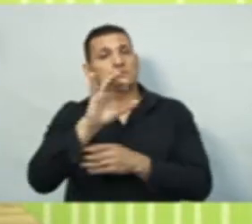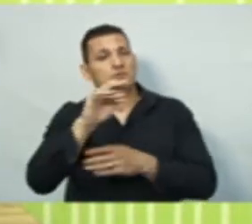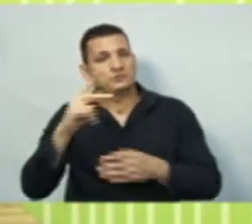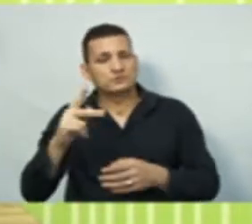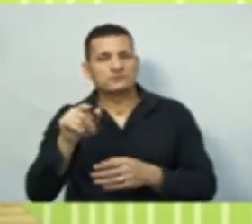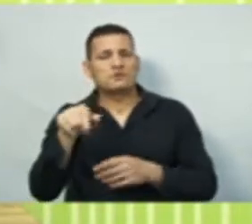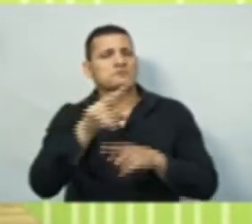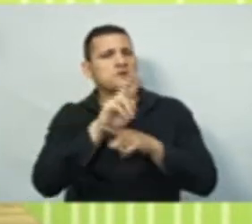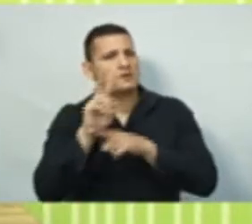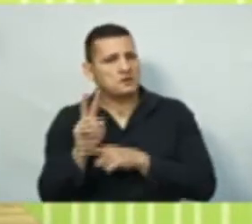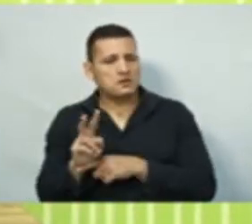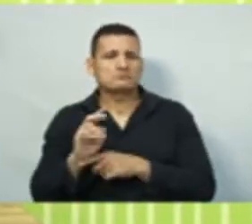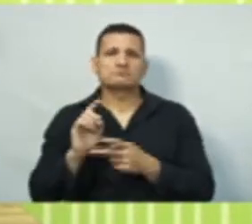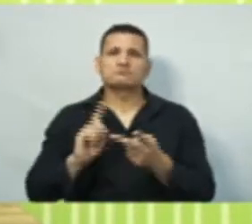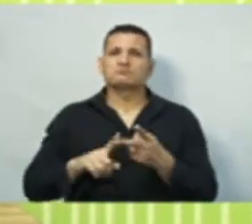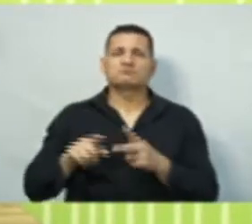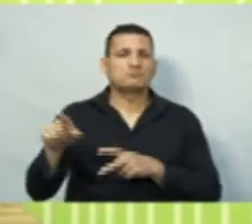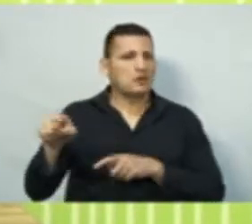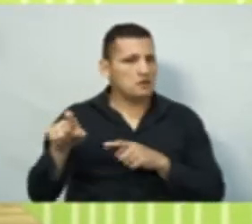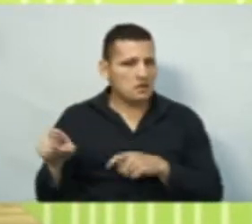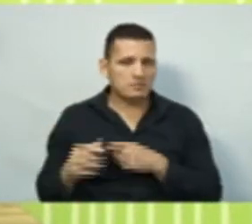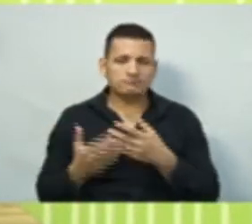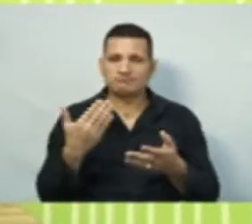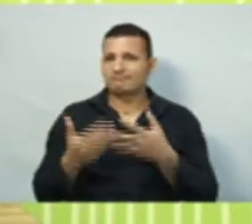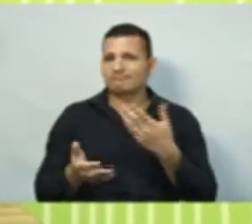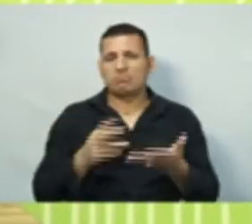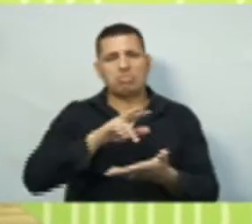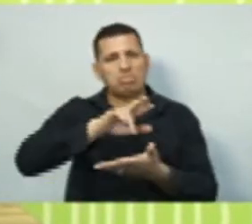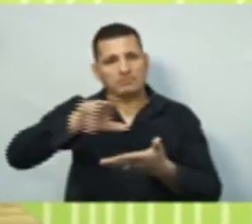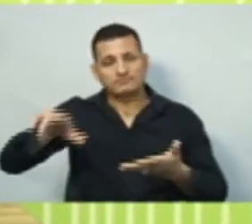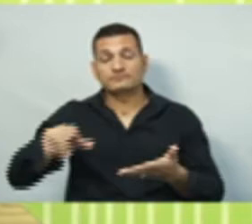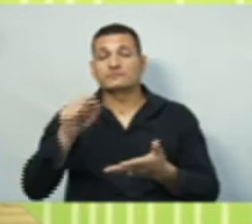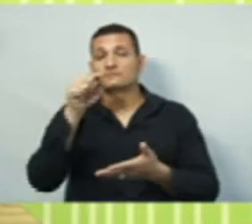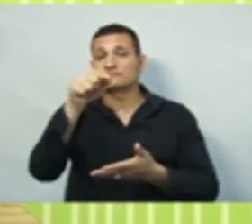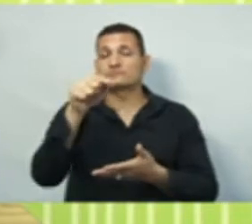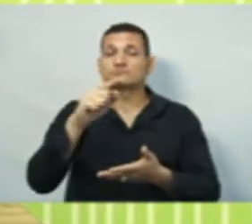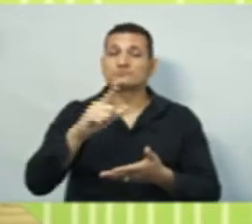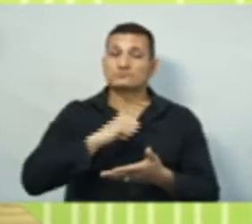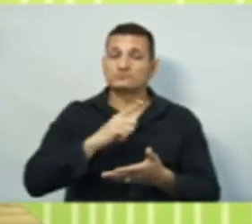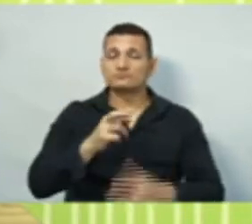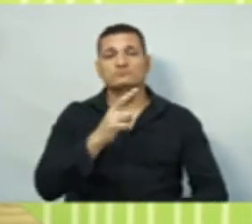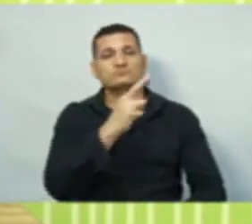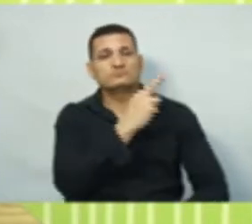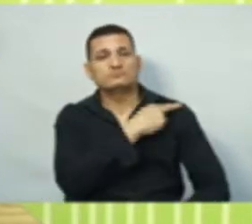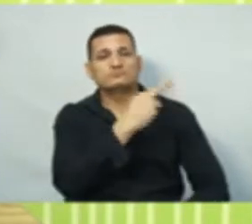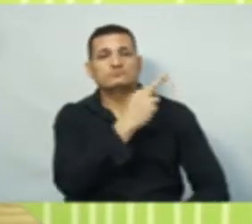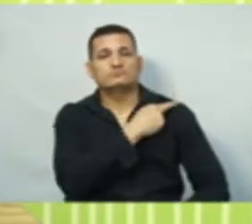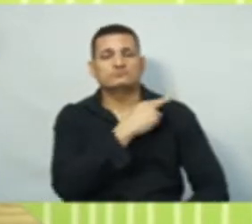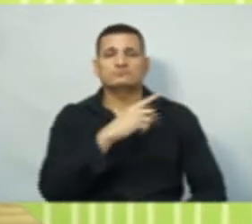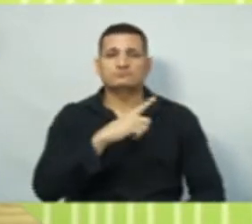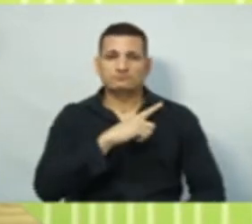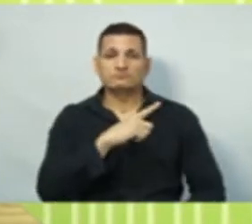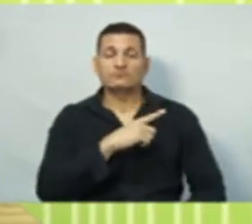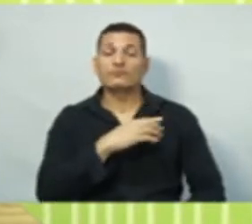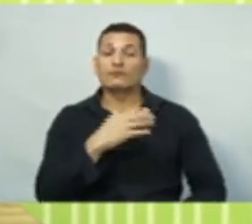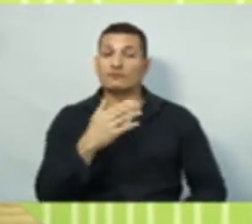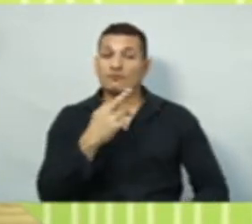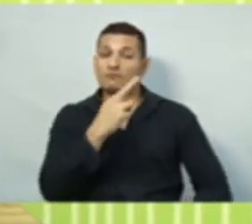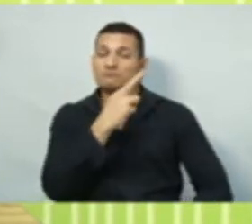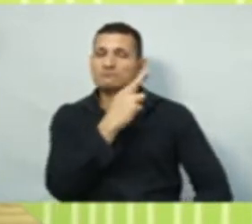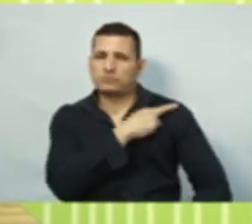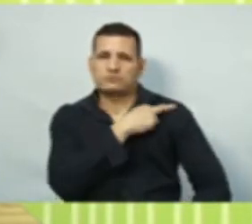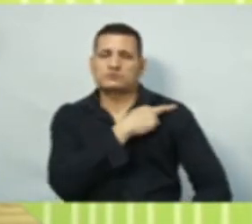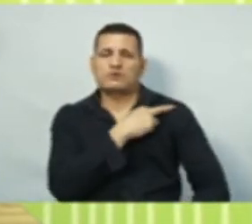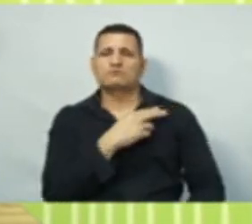seja ela agropecuária ou qualquer outra, você tem responsabilidades. Essa responsabilidade está